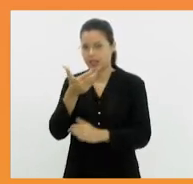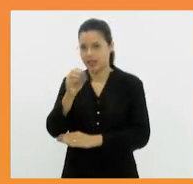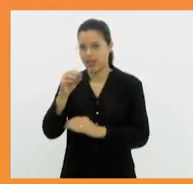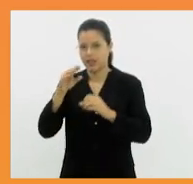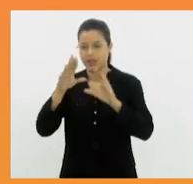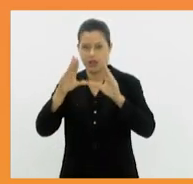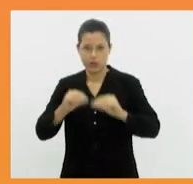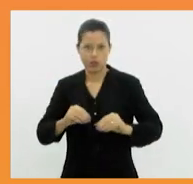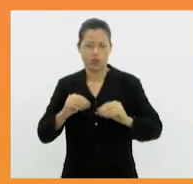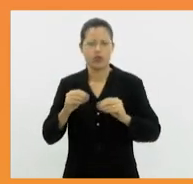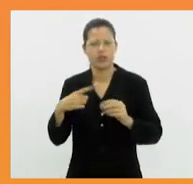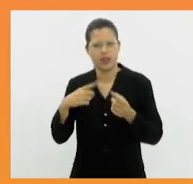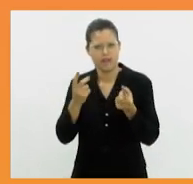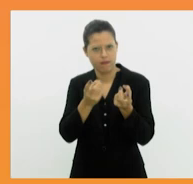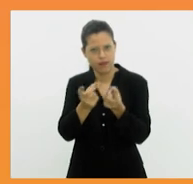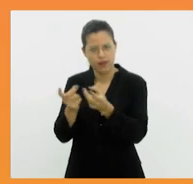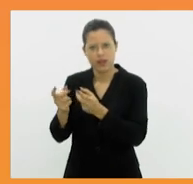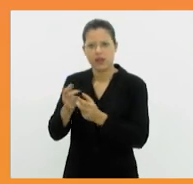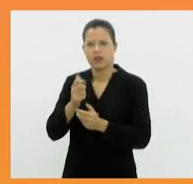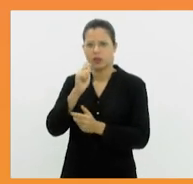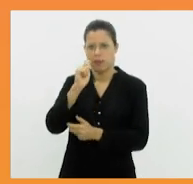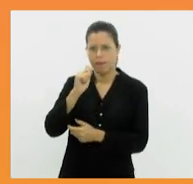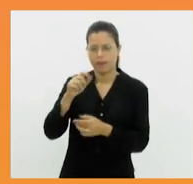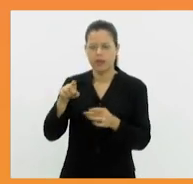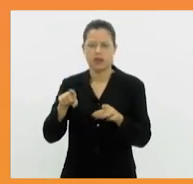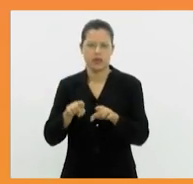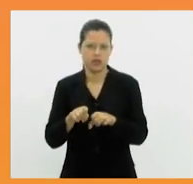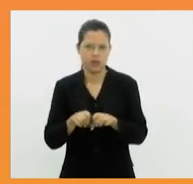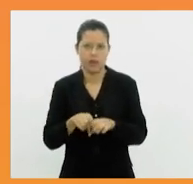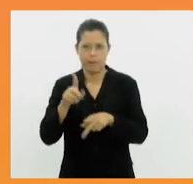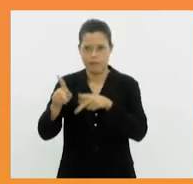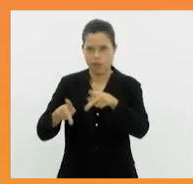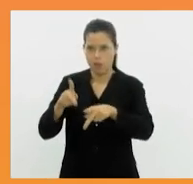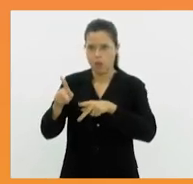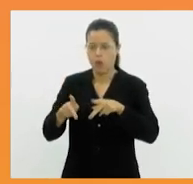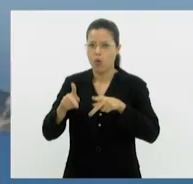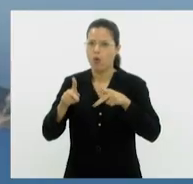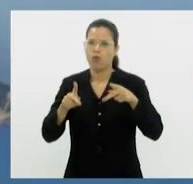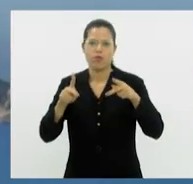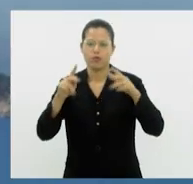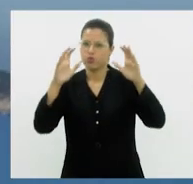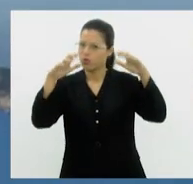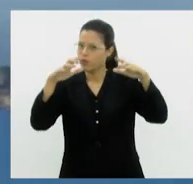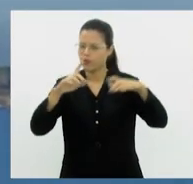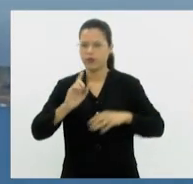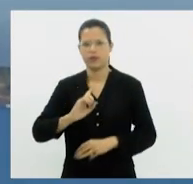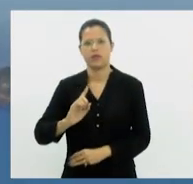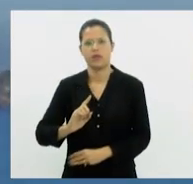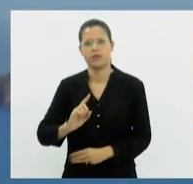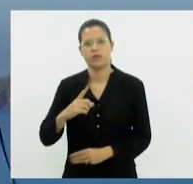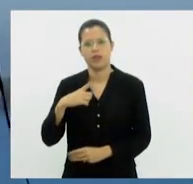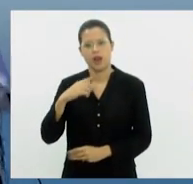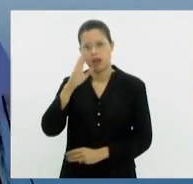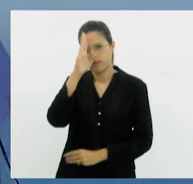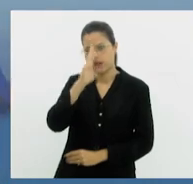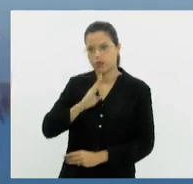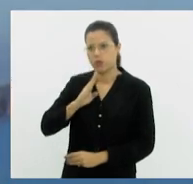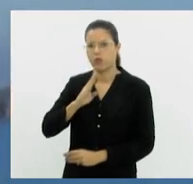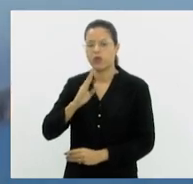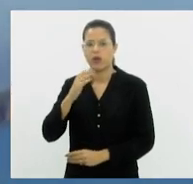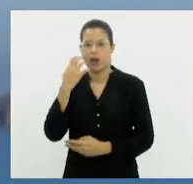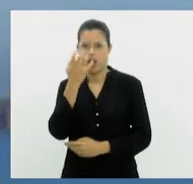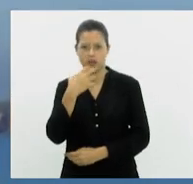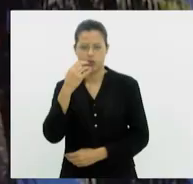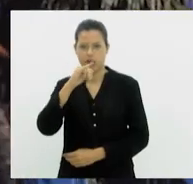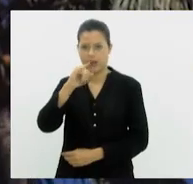com venda de bebidas e frios para o público. Com a garantia do clima-tempo de que não vai chover, o evento gratuito terá show da cantora Jéssica